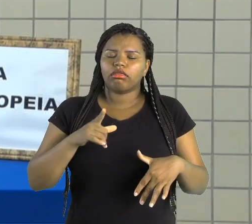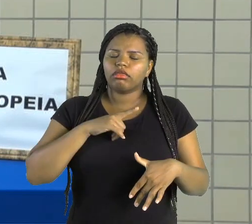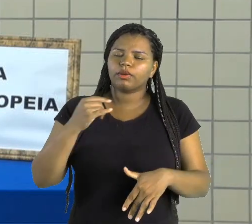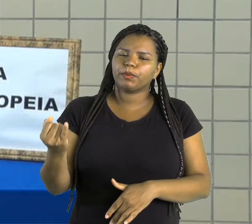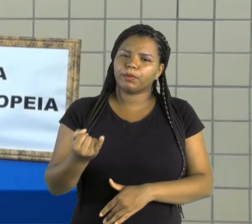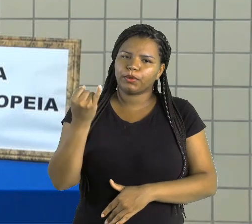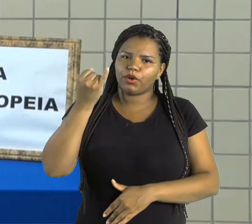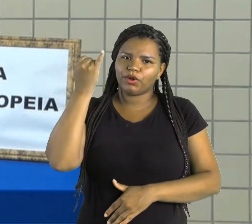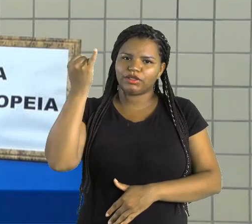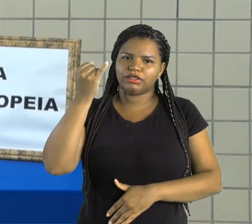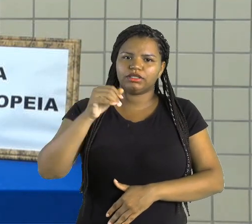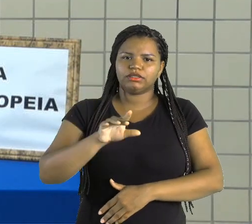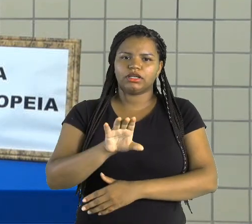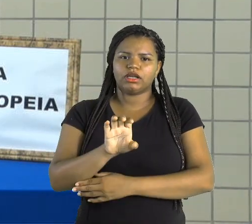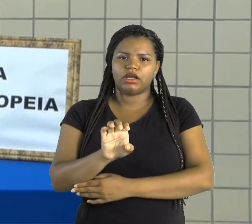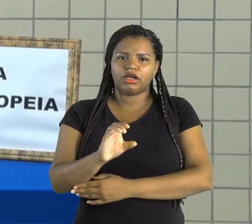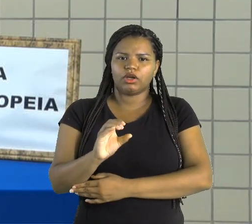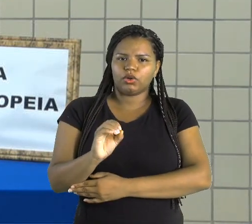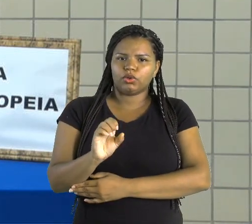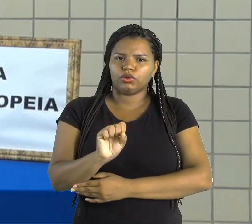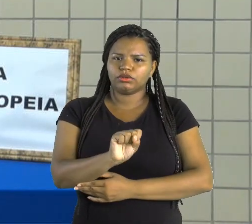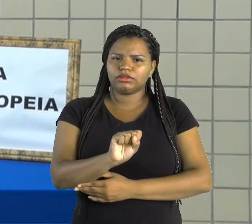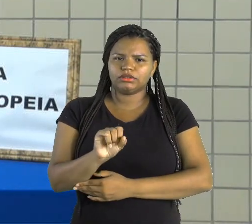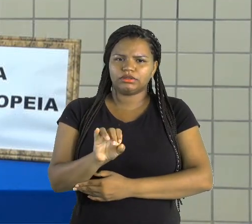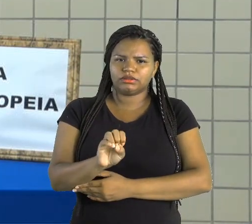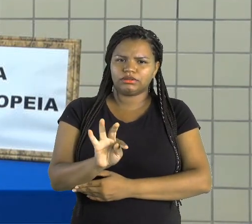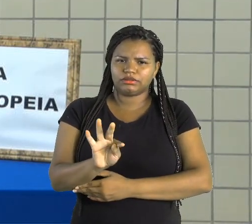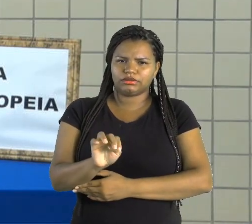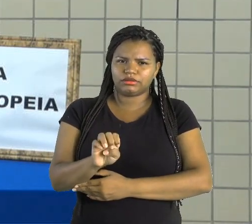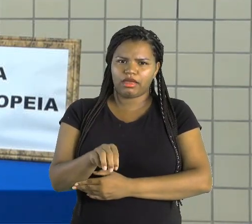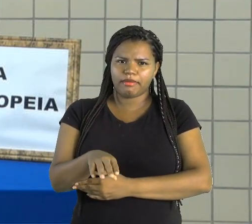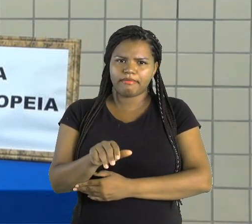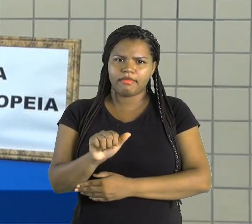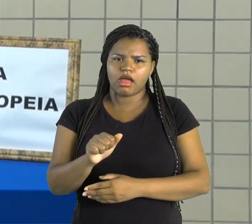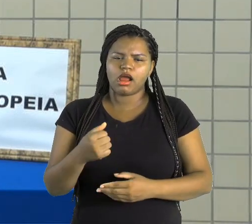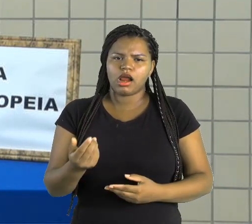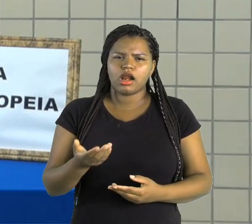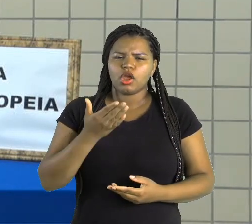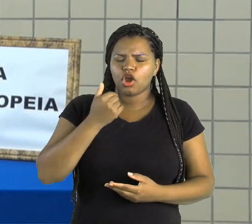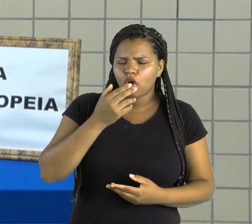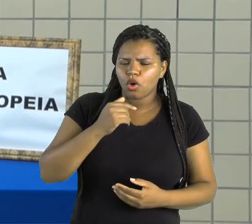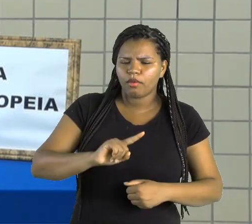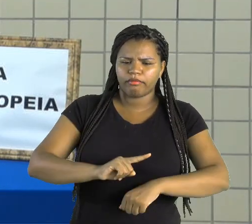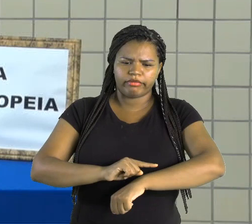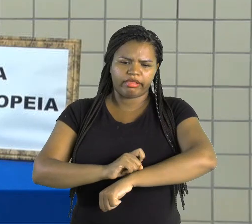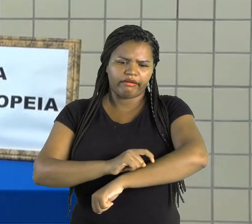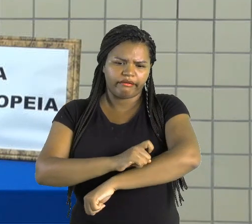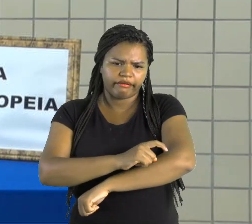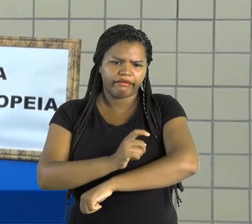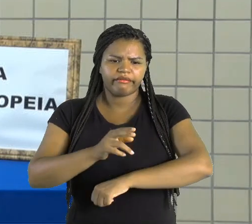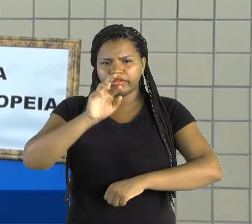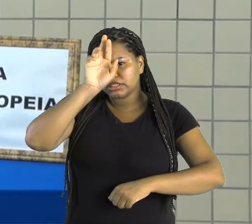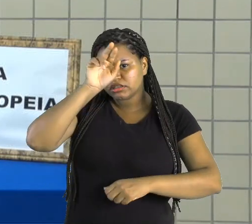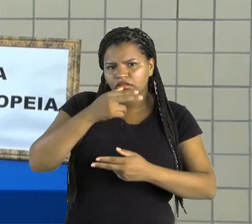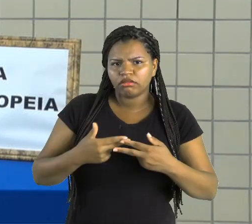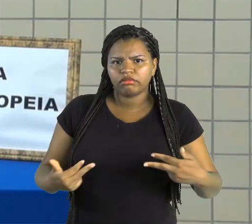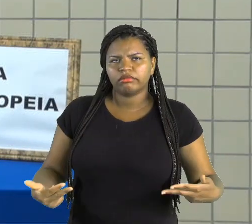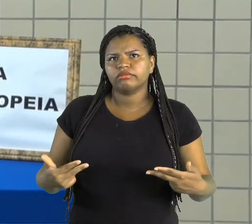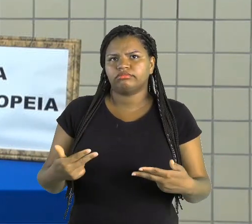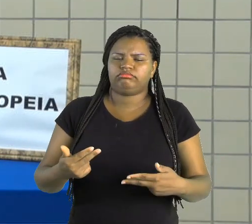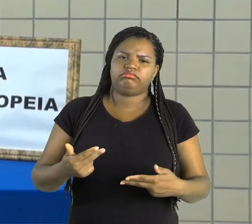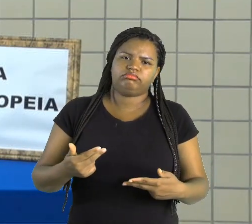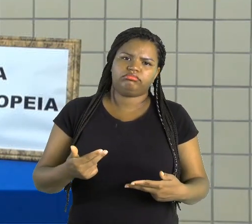nosso ecossistema, porque como ele se alimenta de larvas, de insetos, como por